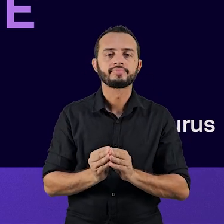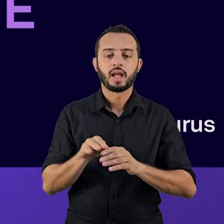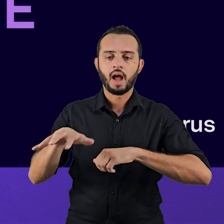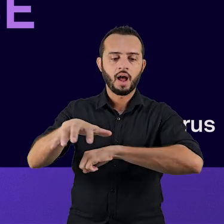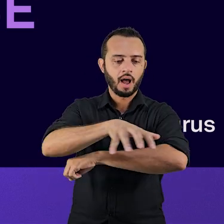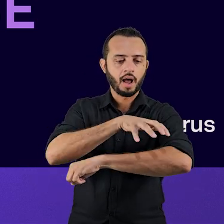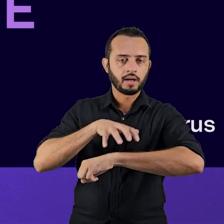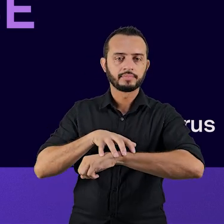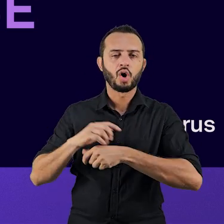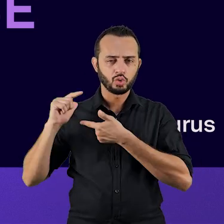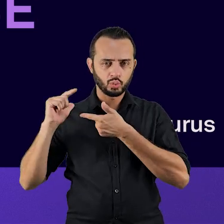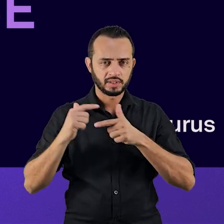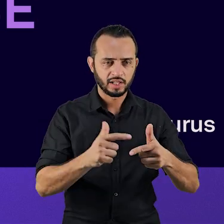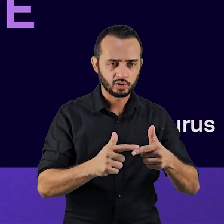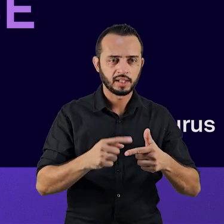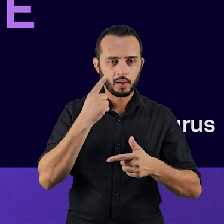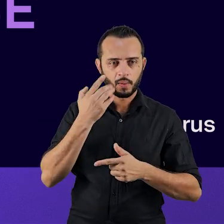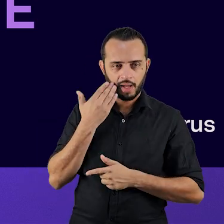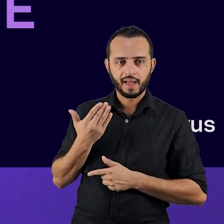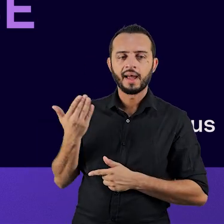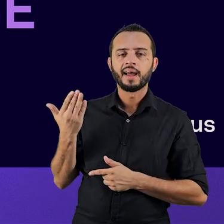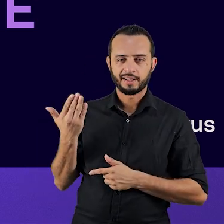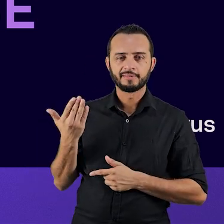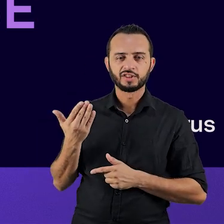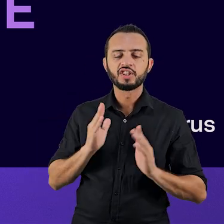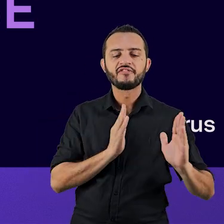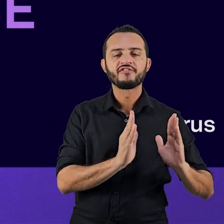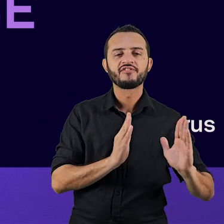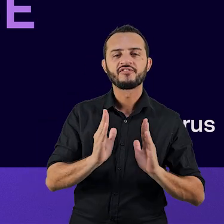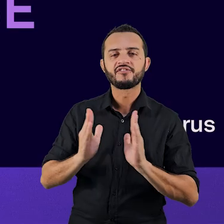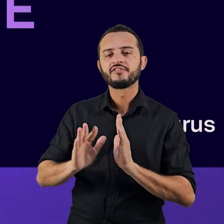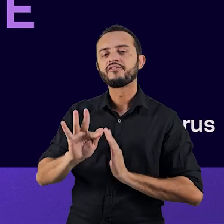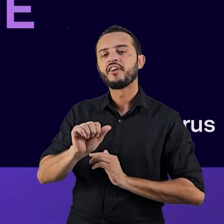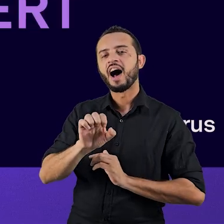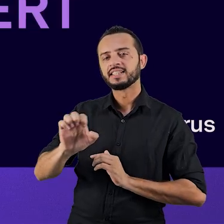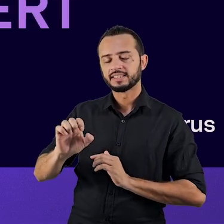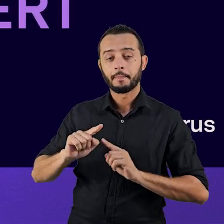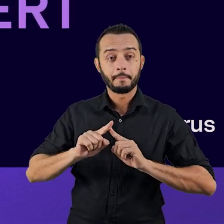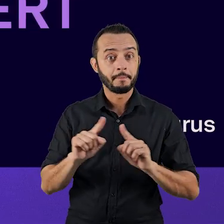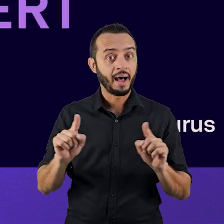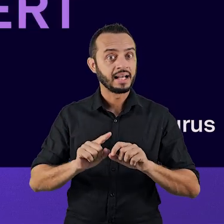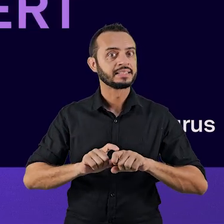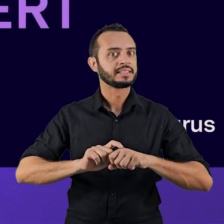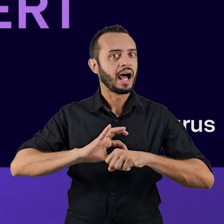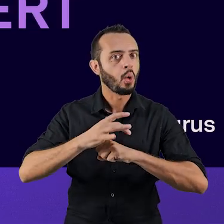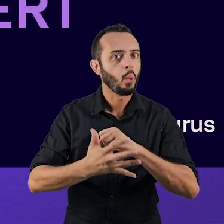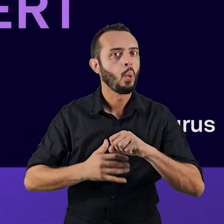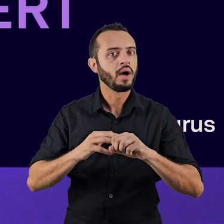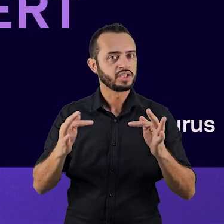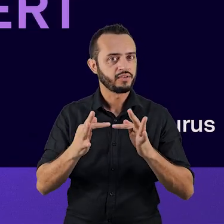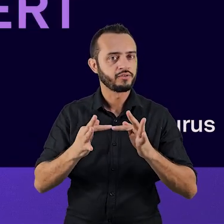espaço, e na física clássica nós chamamos aquele espaço de fase. Porém, na física quântica,